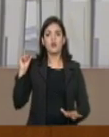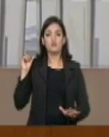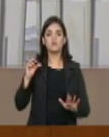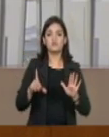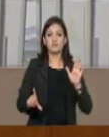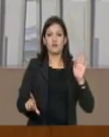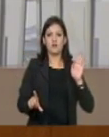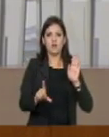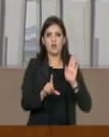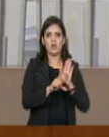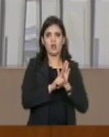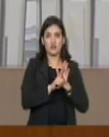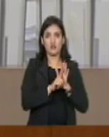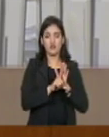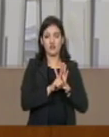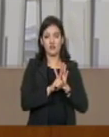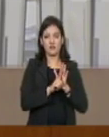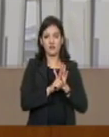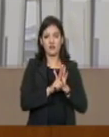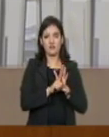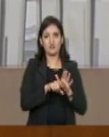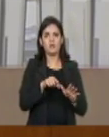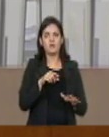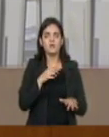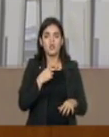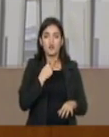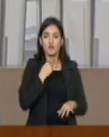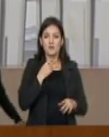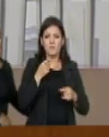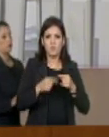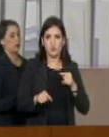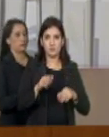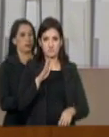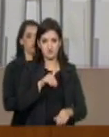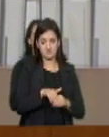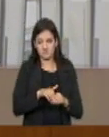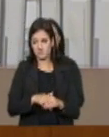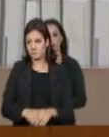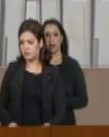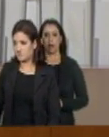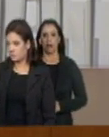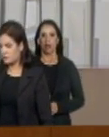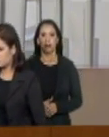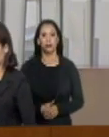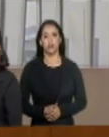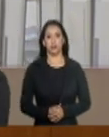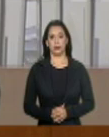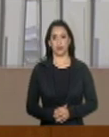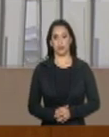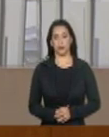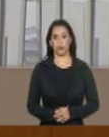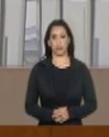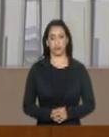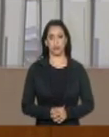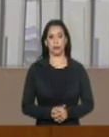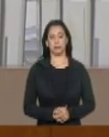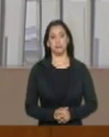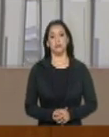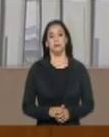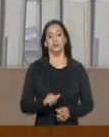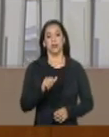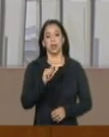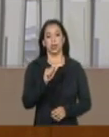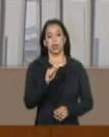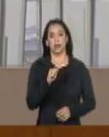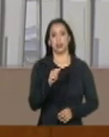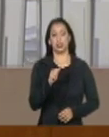da inelegibilidade, já entendia que por decisão condenatória colegiada, em ações penais, poderia